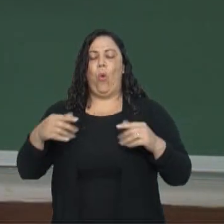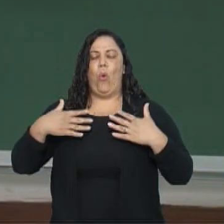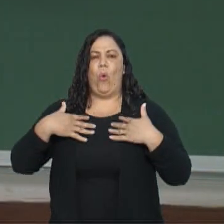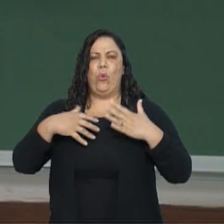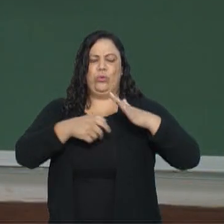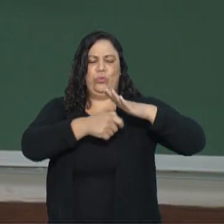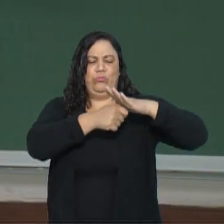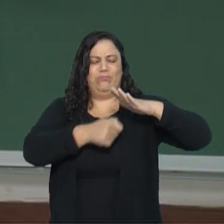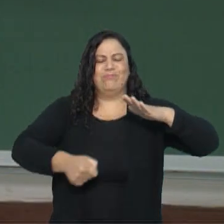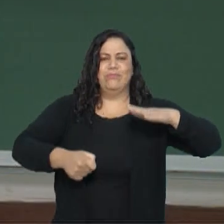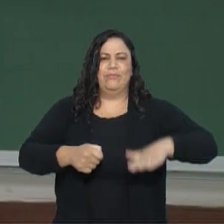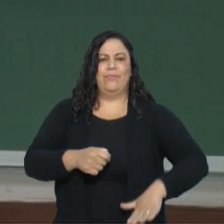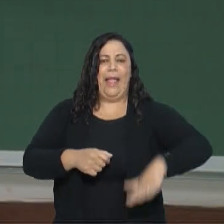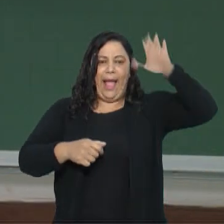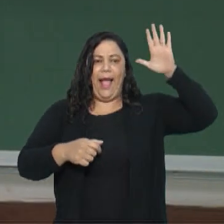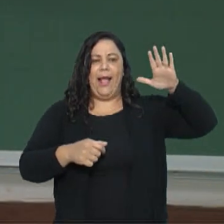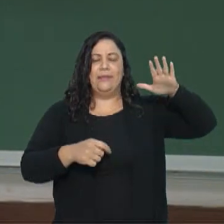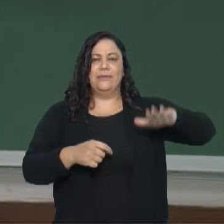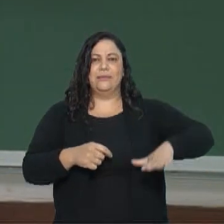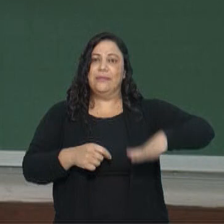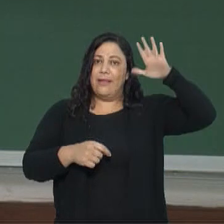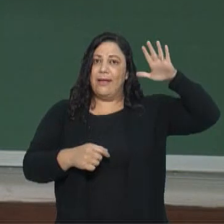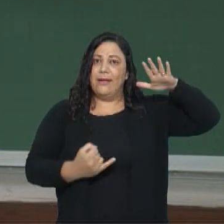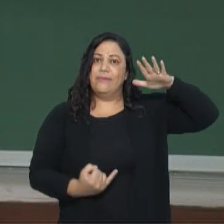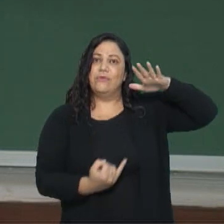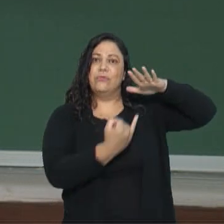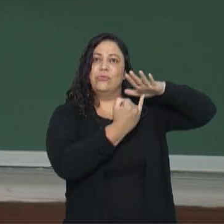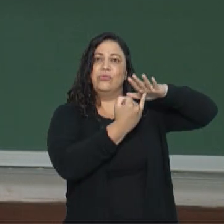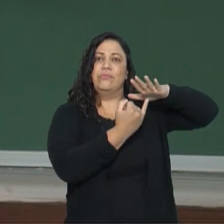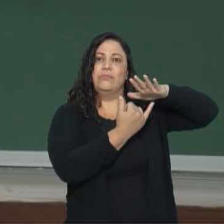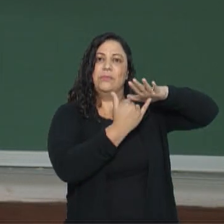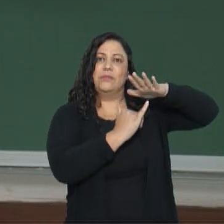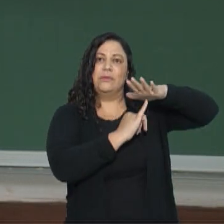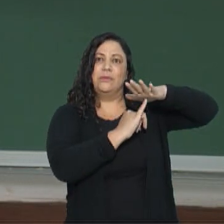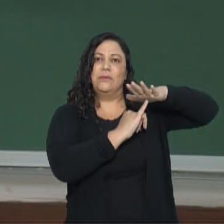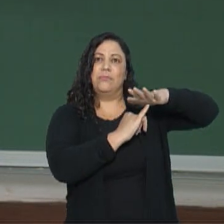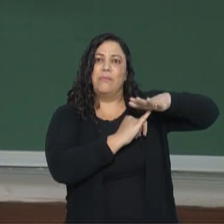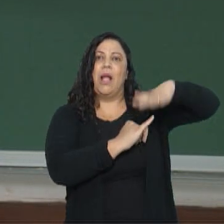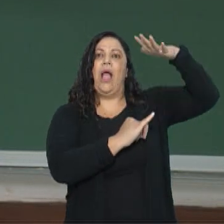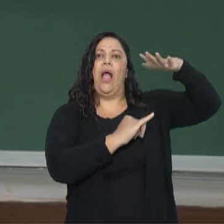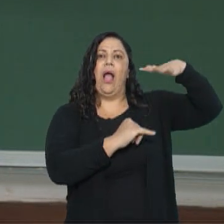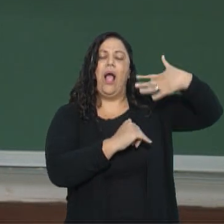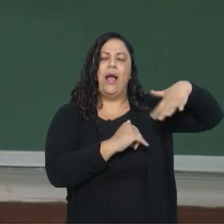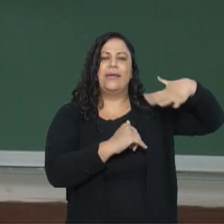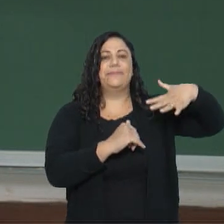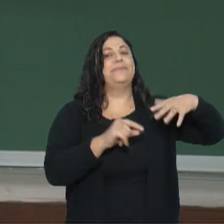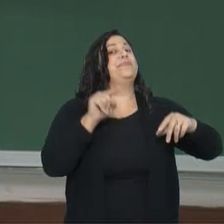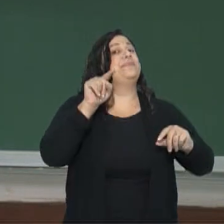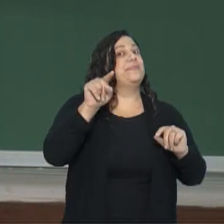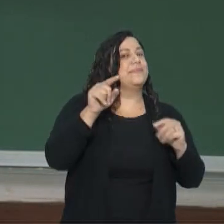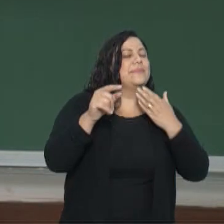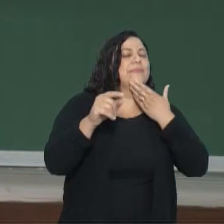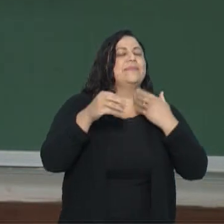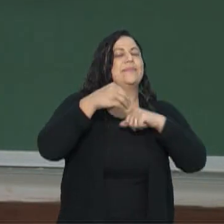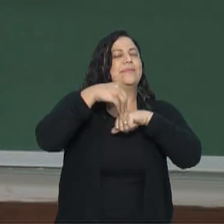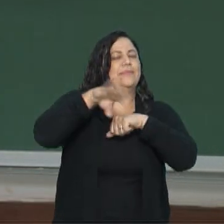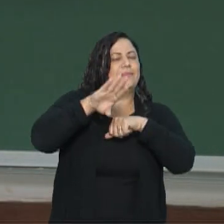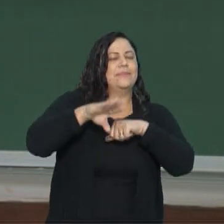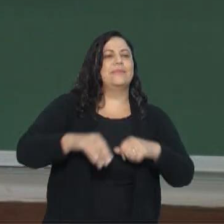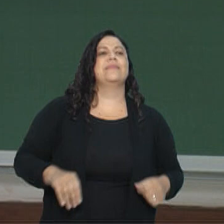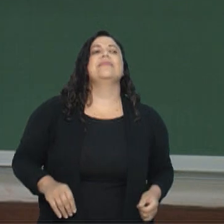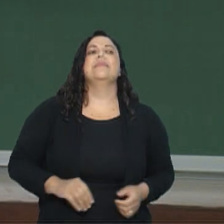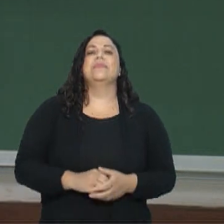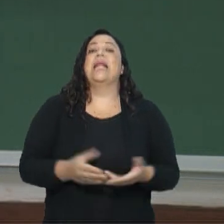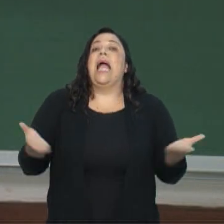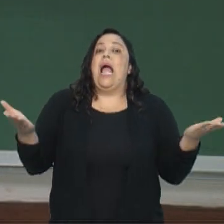que é o estímulo, né? Vou tirar. Quem que faz isso? É uma dica para você resolver o exercício. Perfeito? Então a gente vai